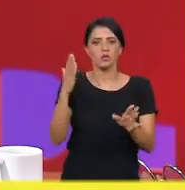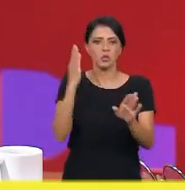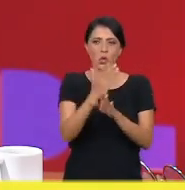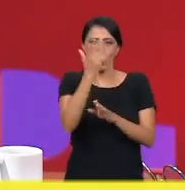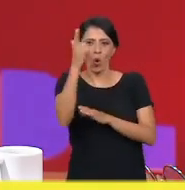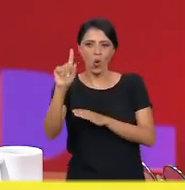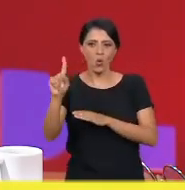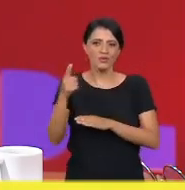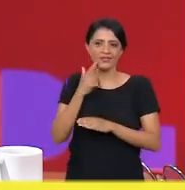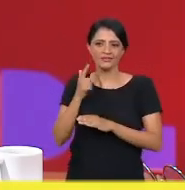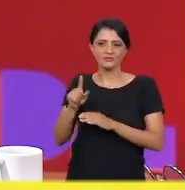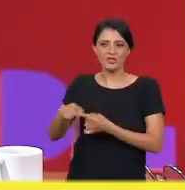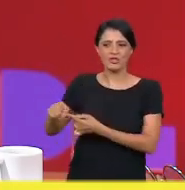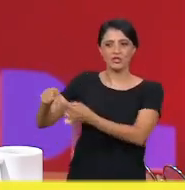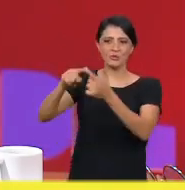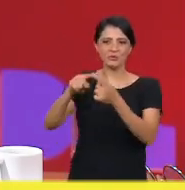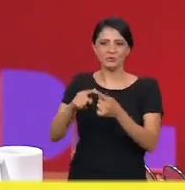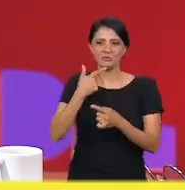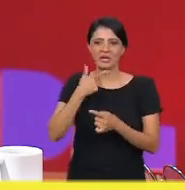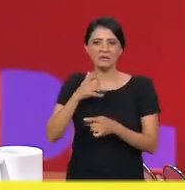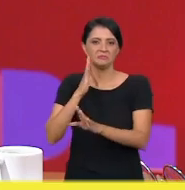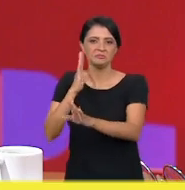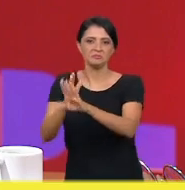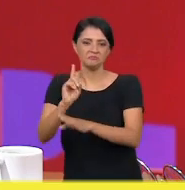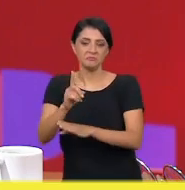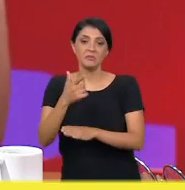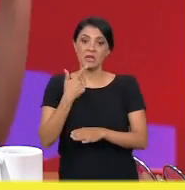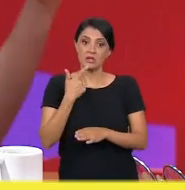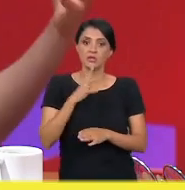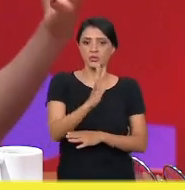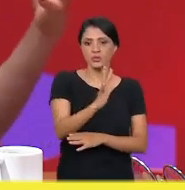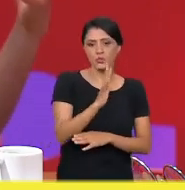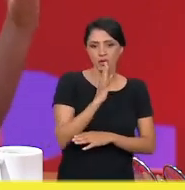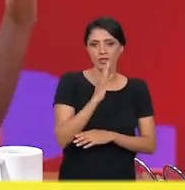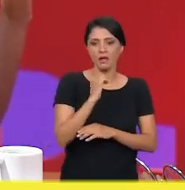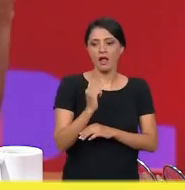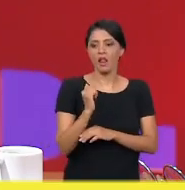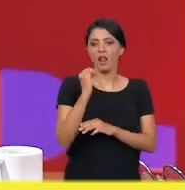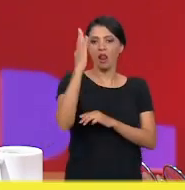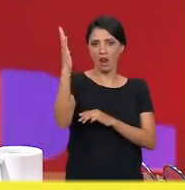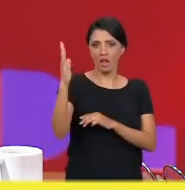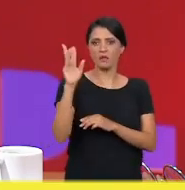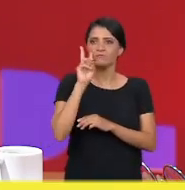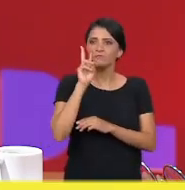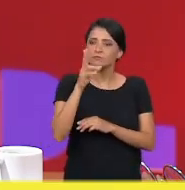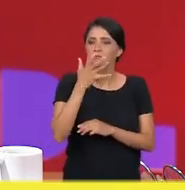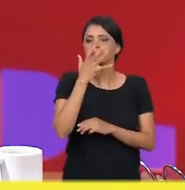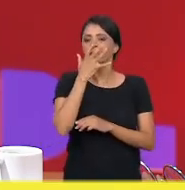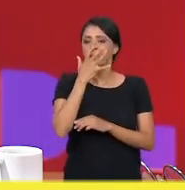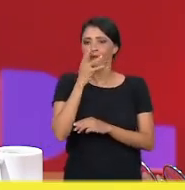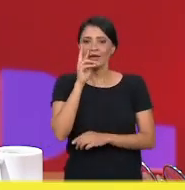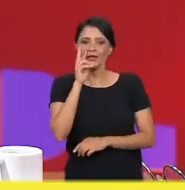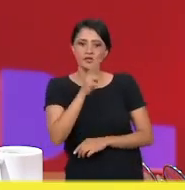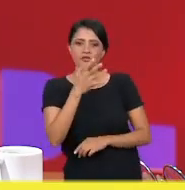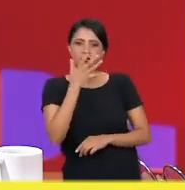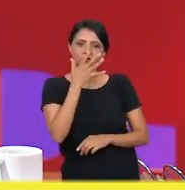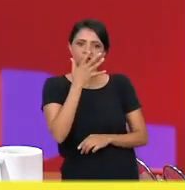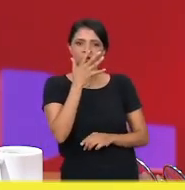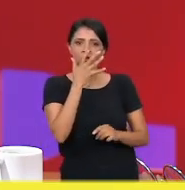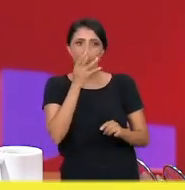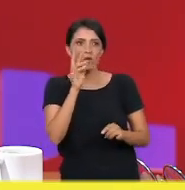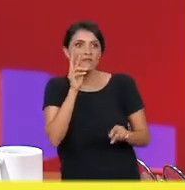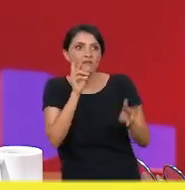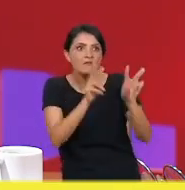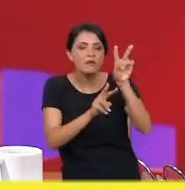aí. Então, o que a gente conhece é para além do universo que a gente observa. Por exemplo, que a gente não só observa a luz